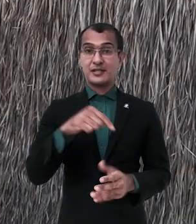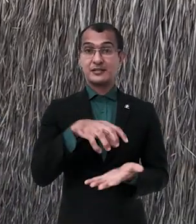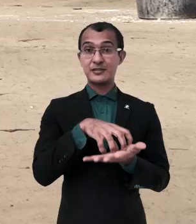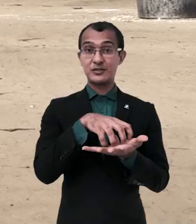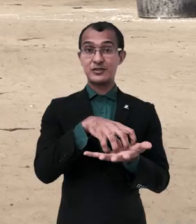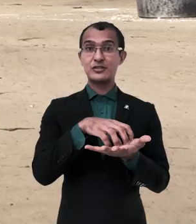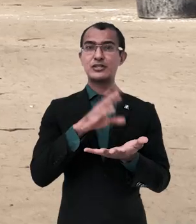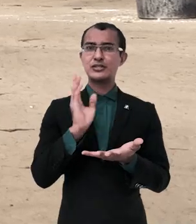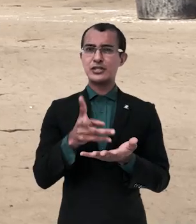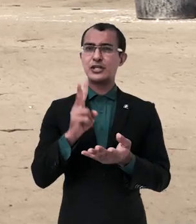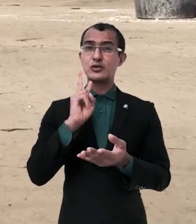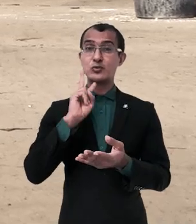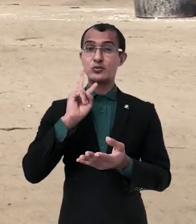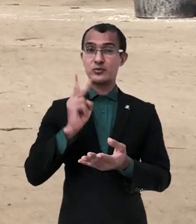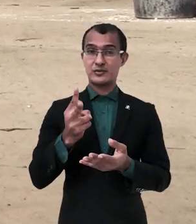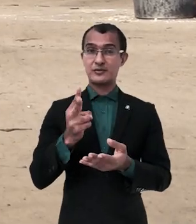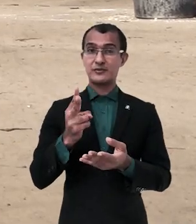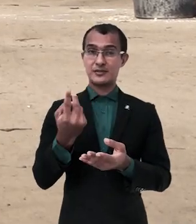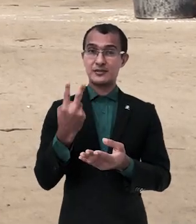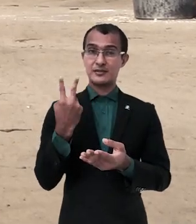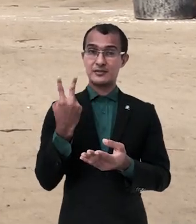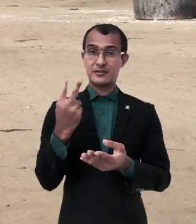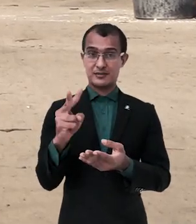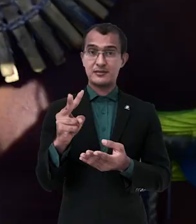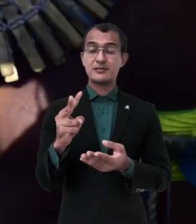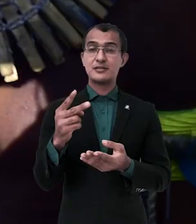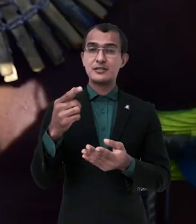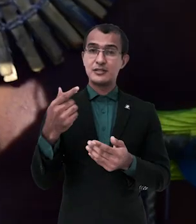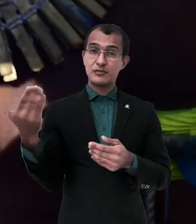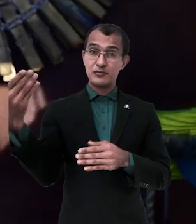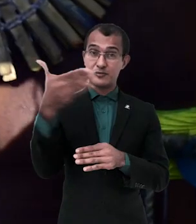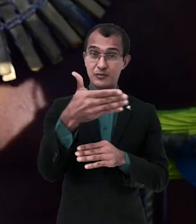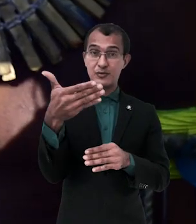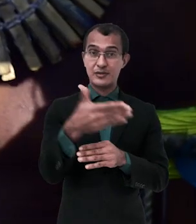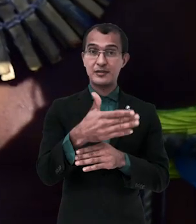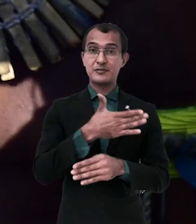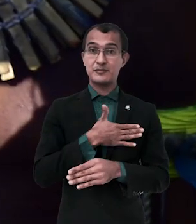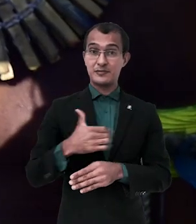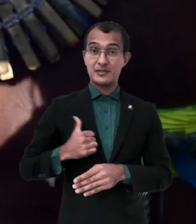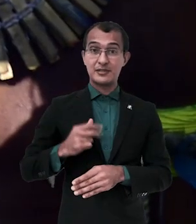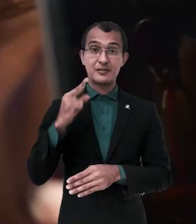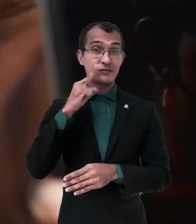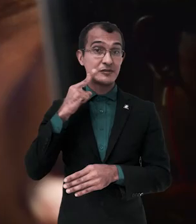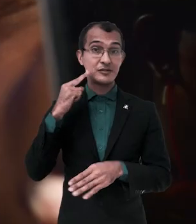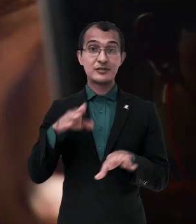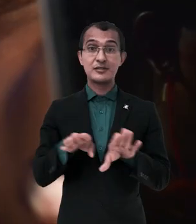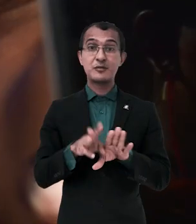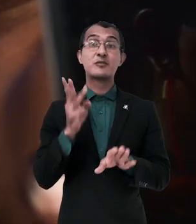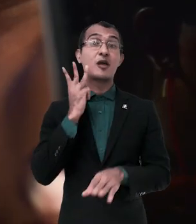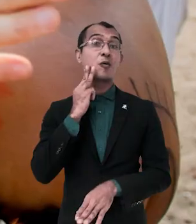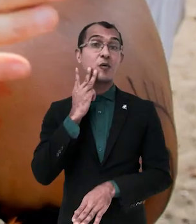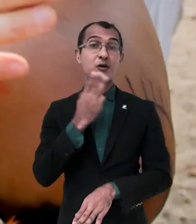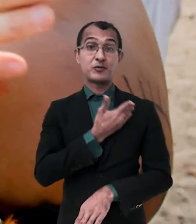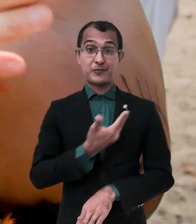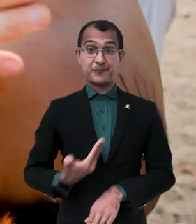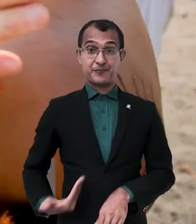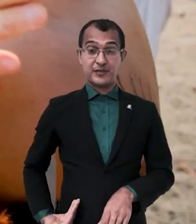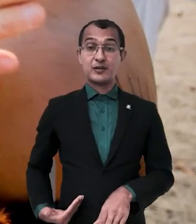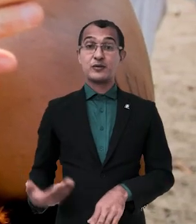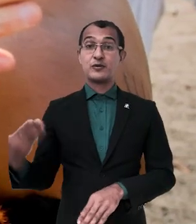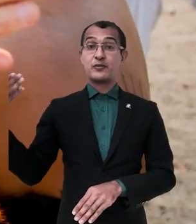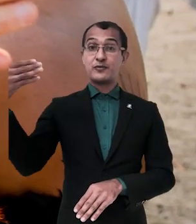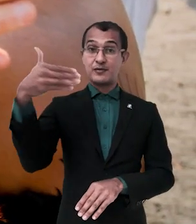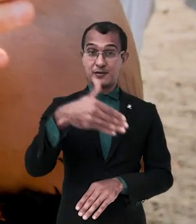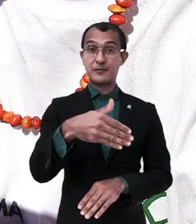governo do Estado. A etnia já recebeu por duas vezes a visita da primeira-dama de Mato Grosso, Virgínia Mendes, e do governador